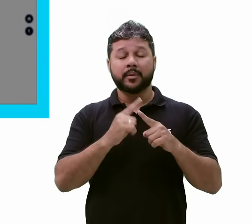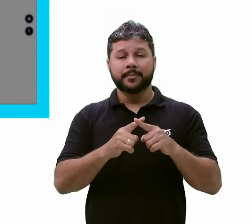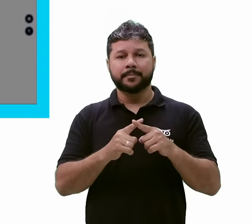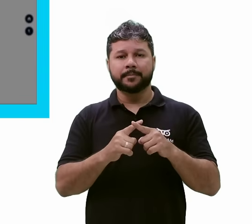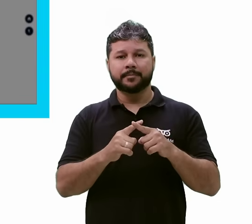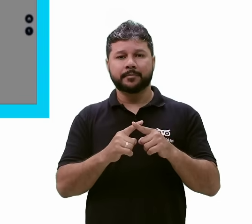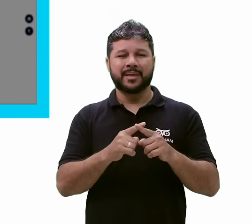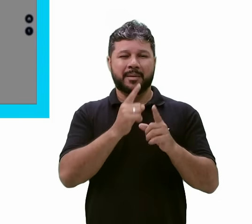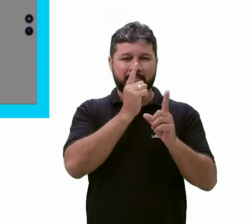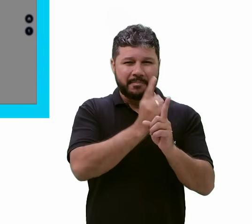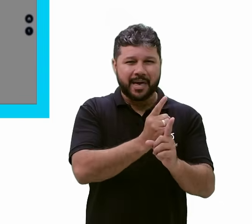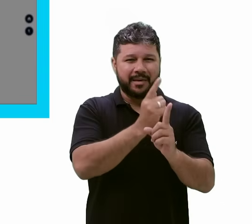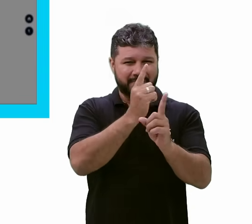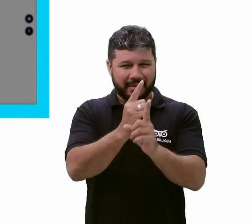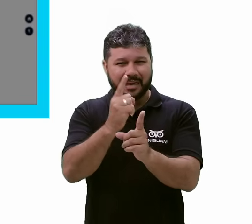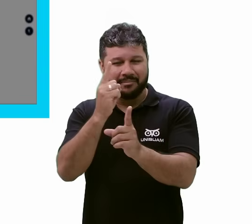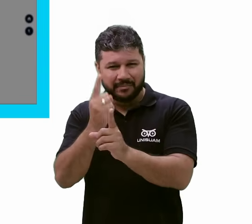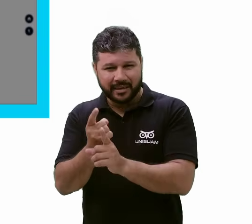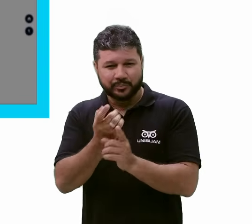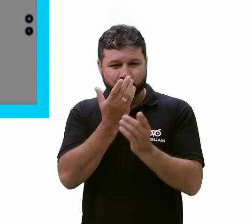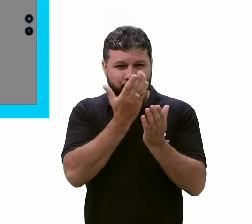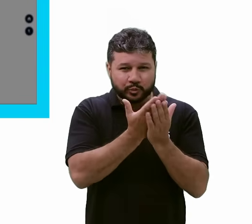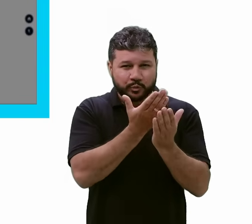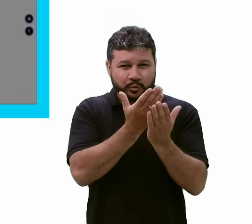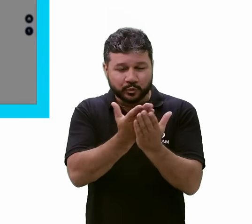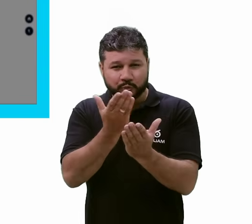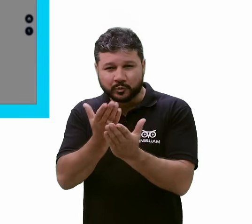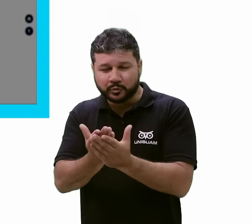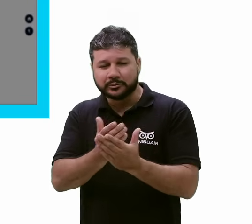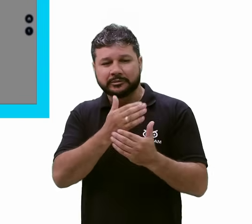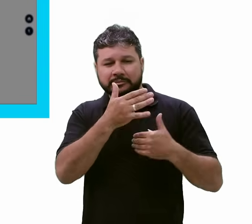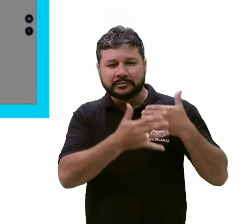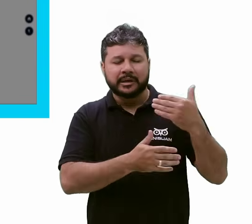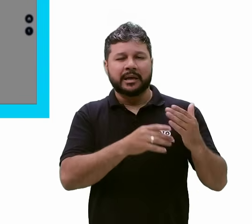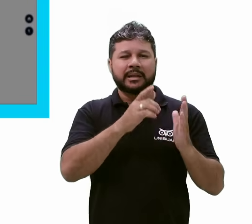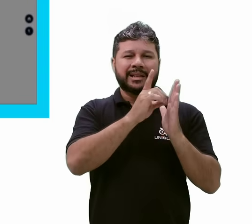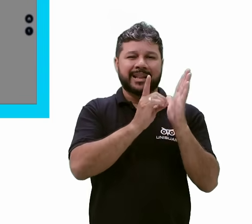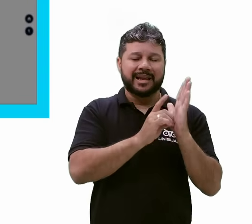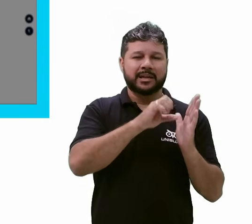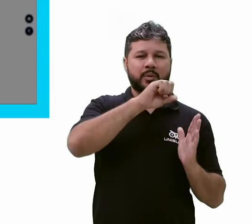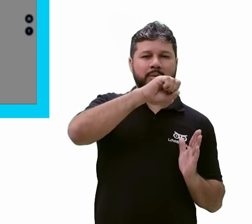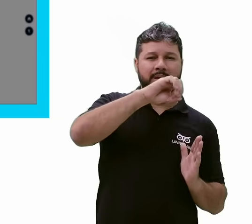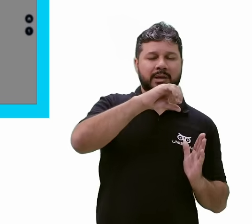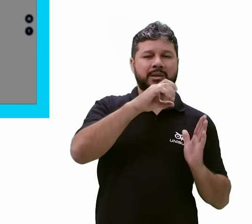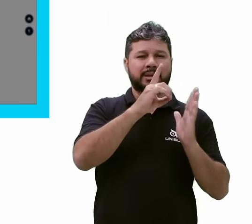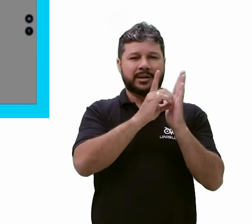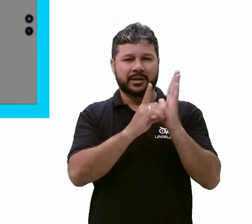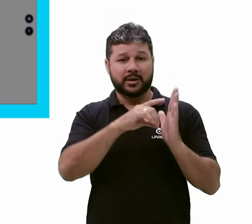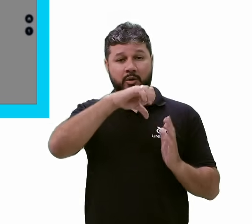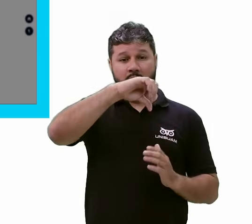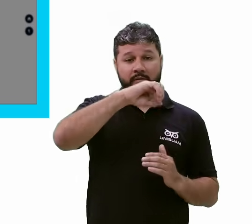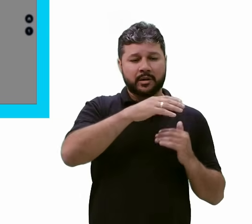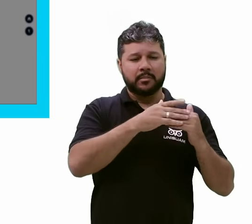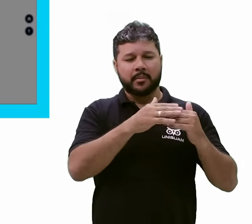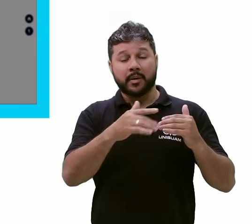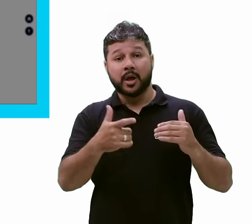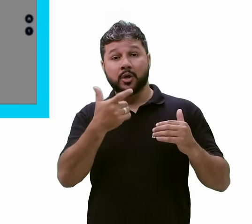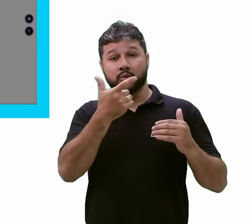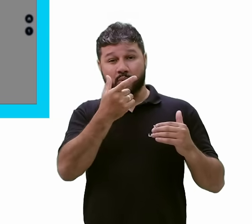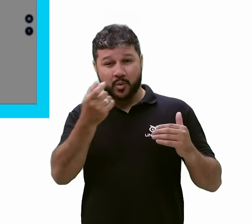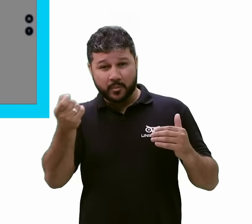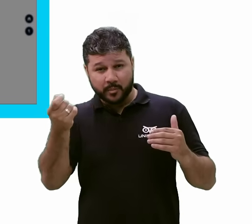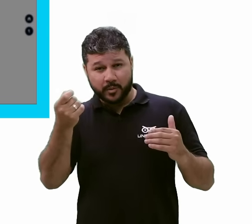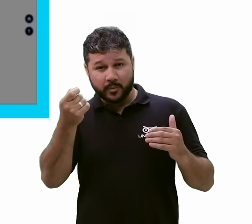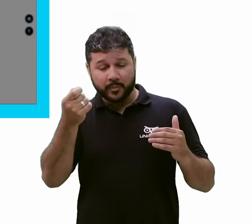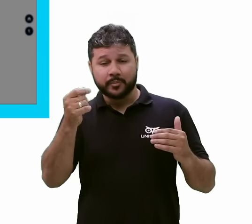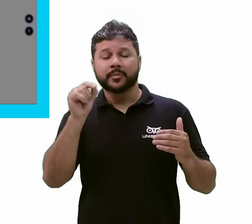A partir, né, dessas descobertas aí que vão vindo da década de 80 e 90, quando chega nos anos